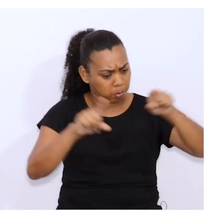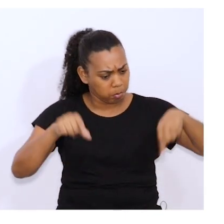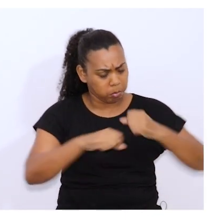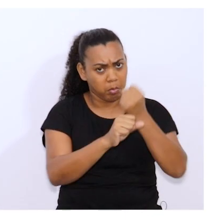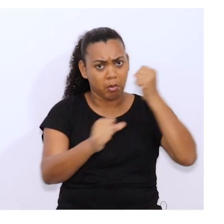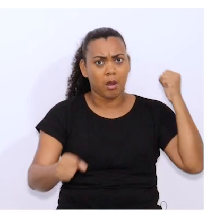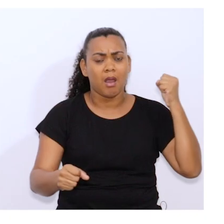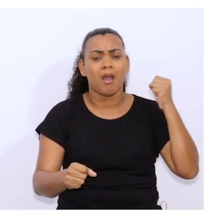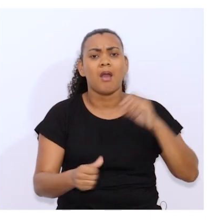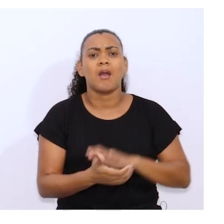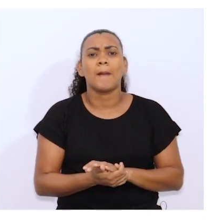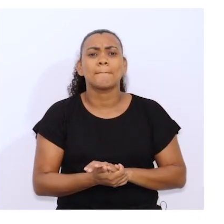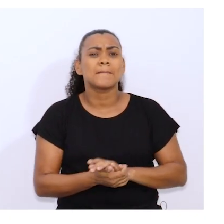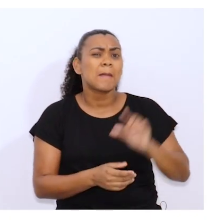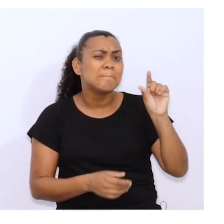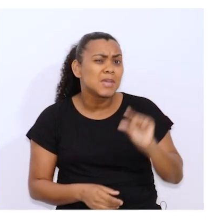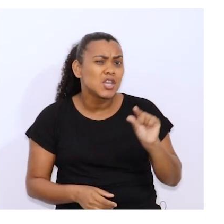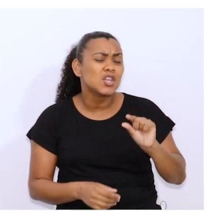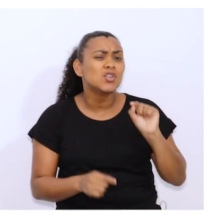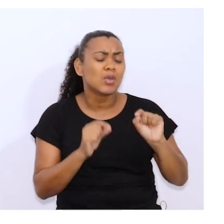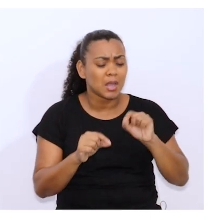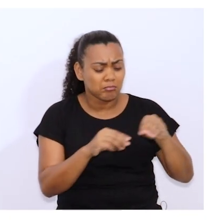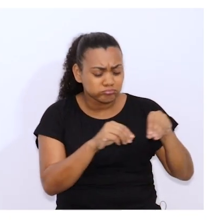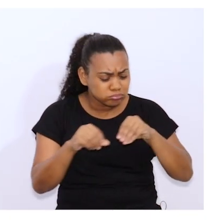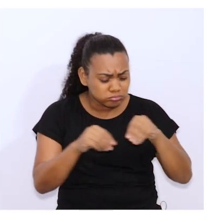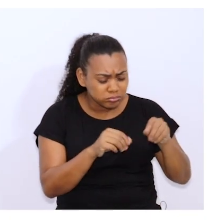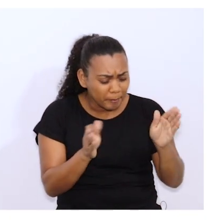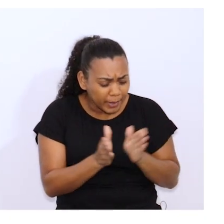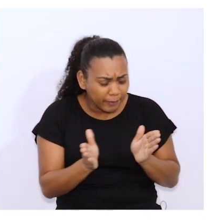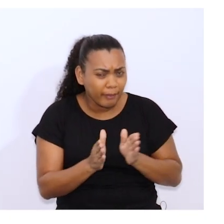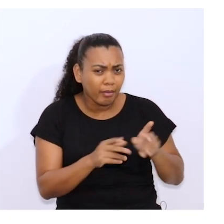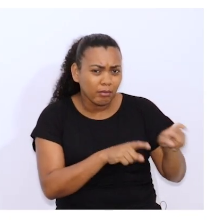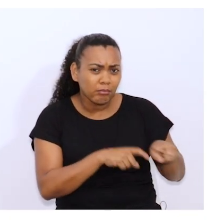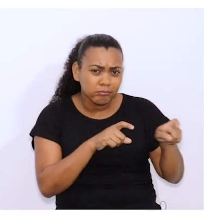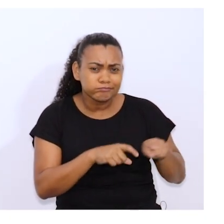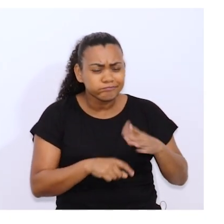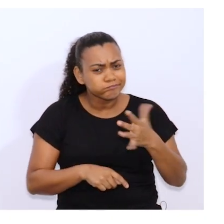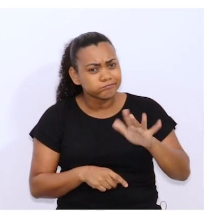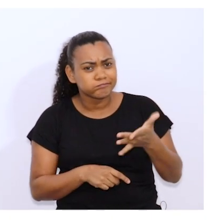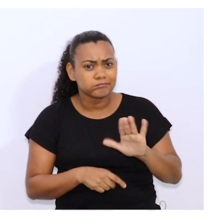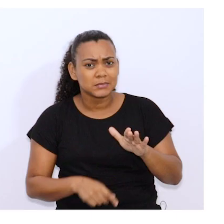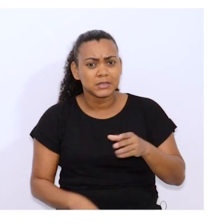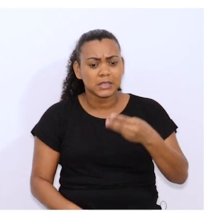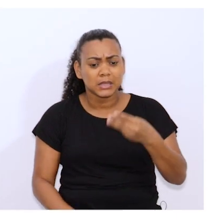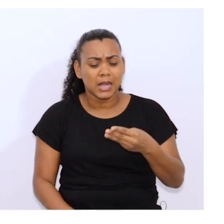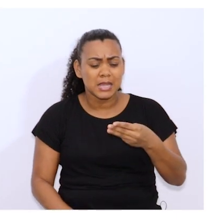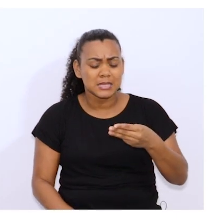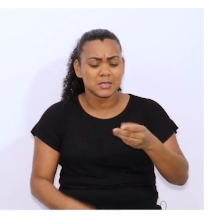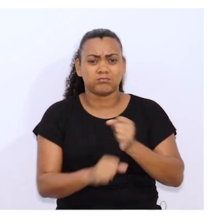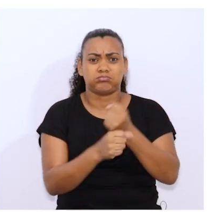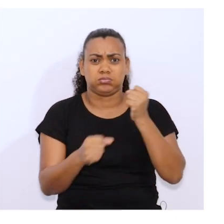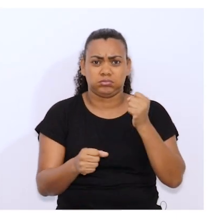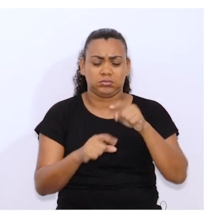hectares. Minifúndio são pequenas propriedades rurais com aproximadamente 3